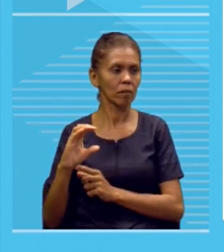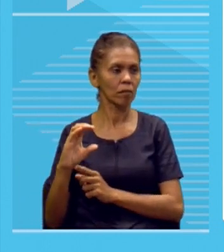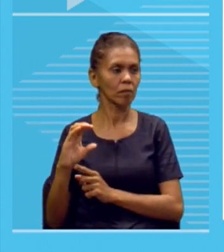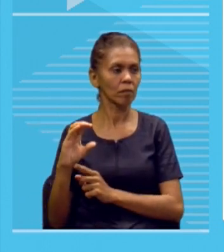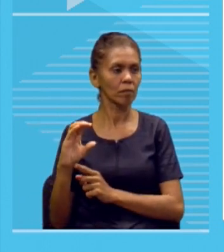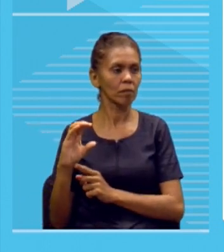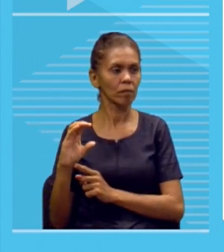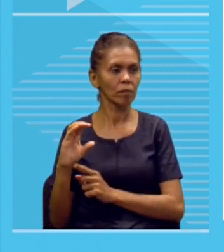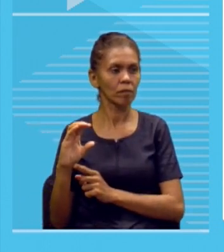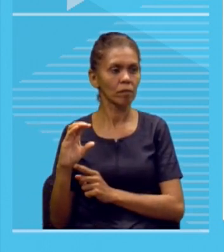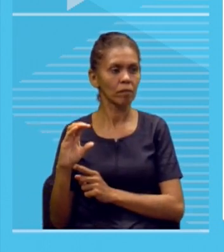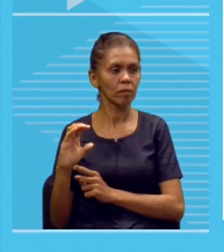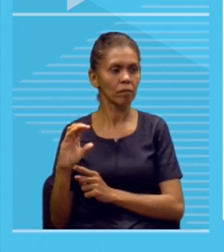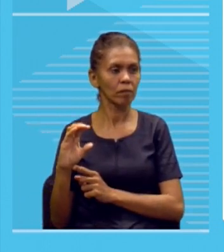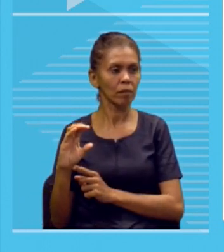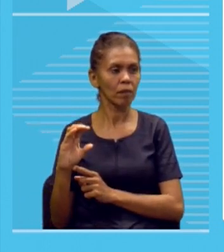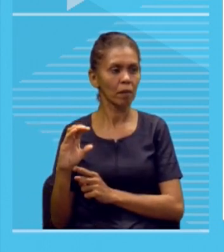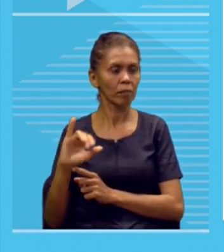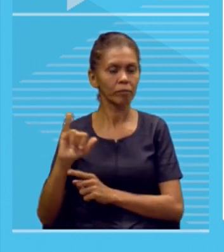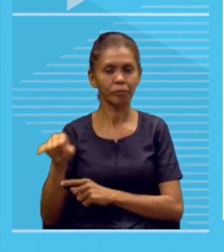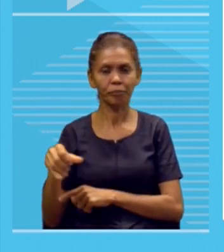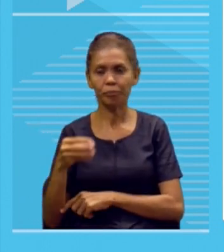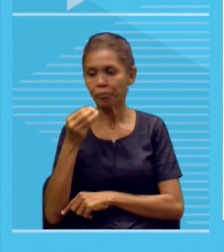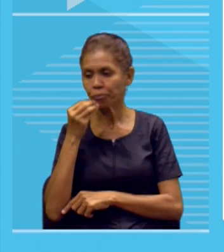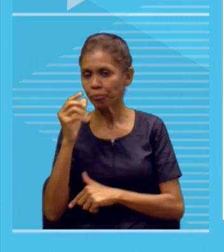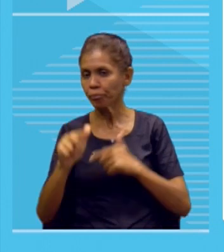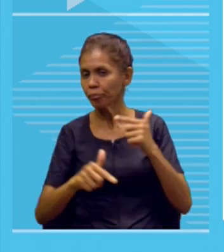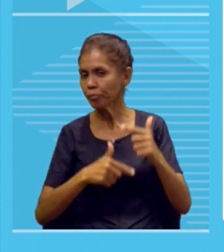oferta de emprego. Falso também.